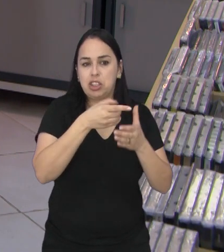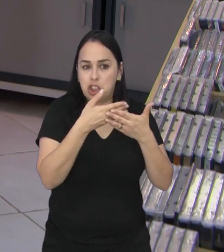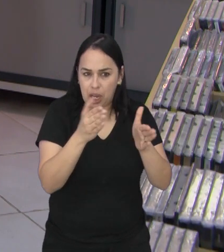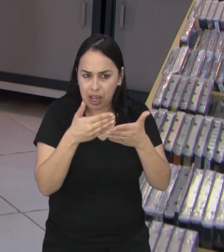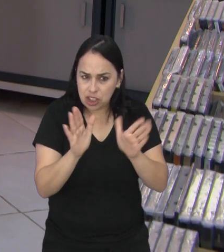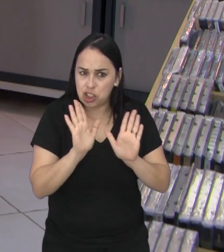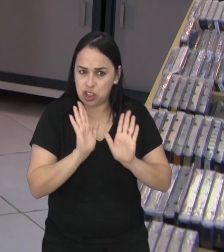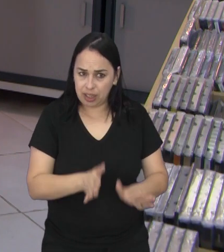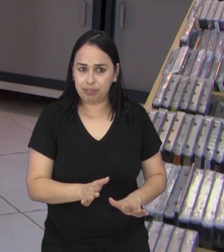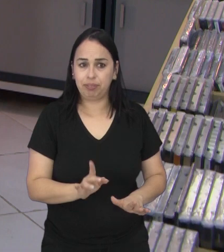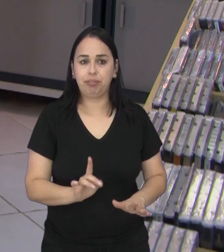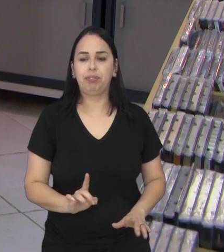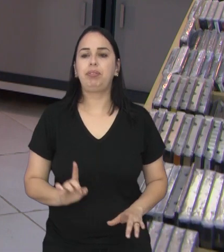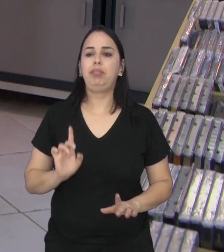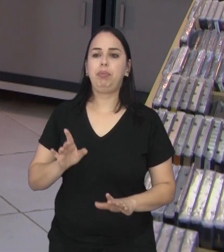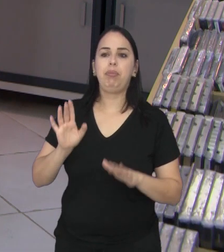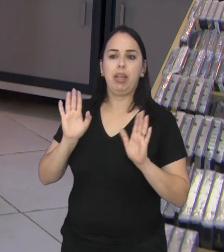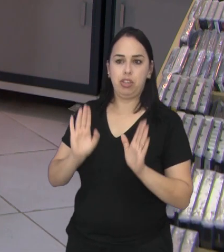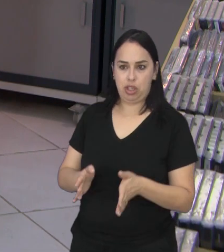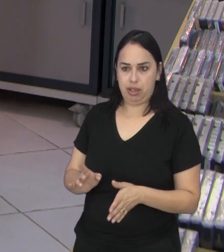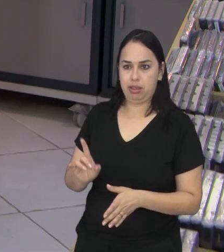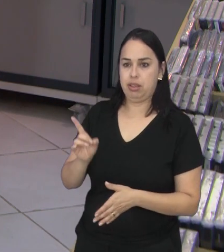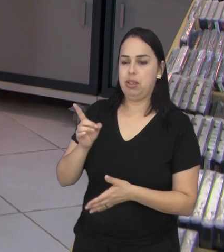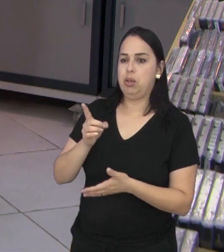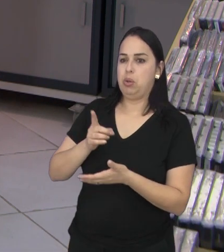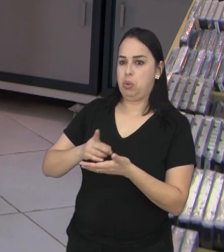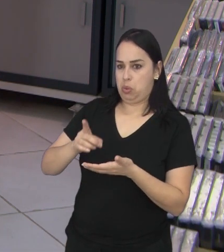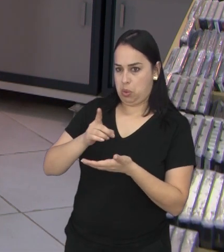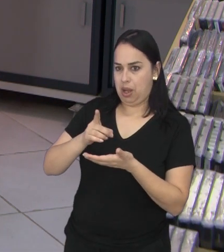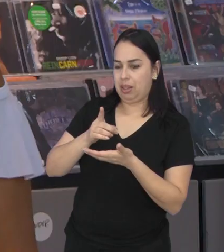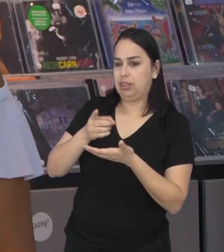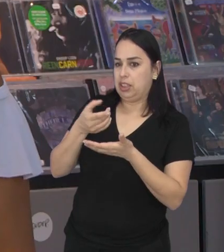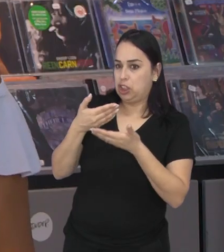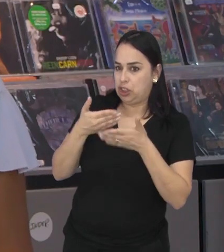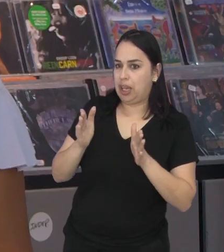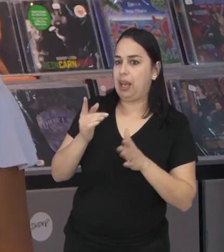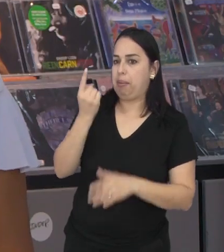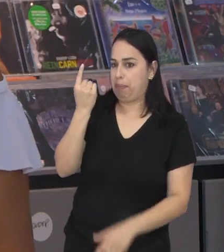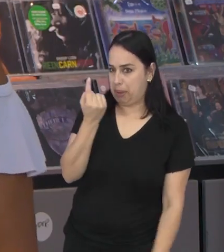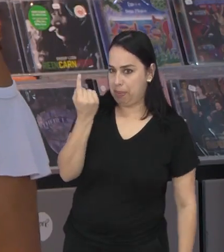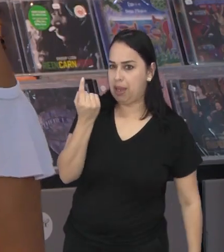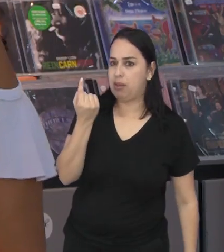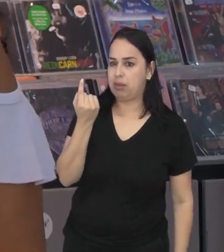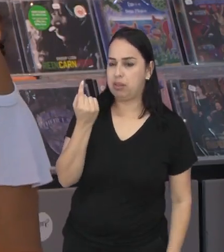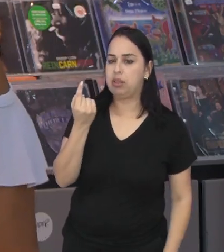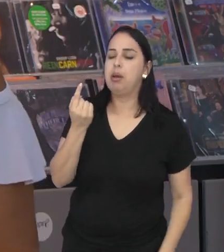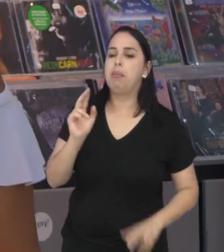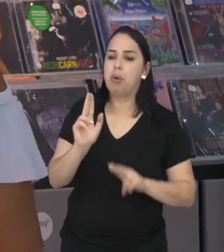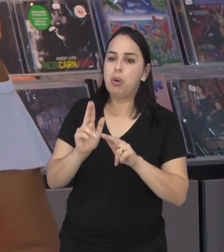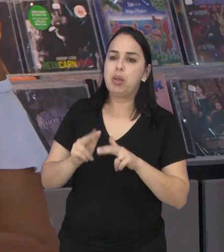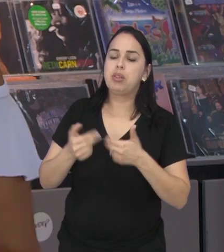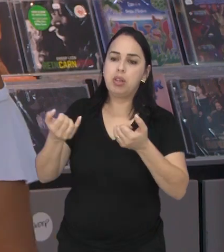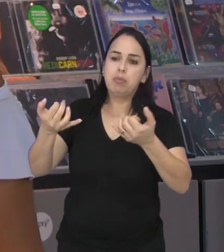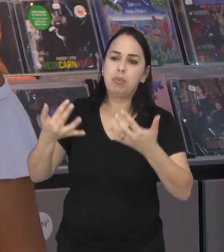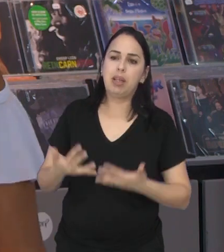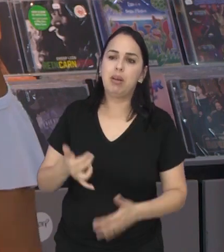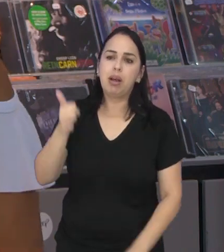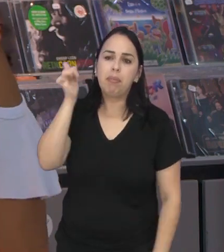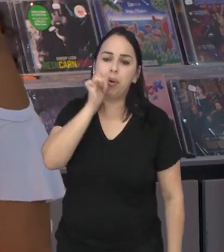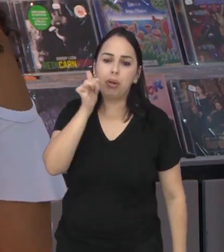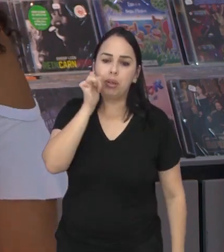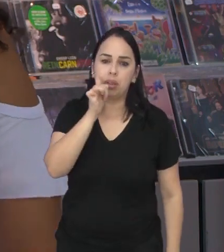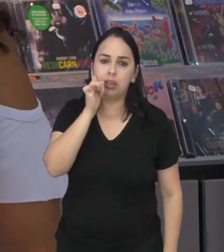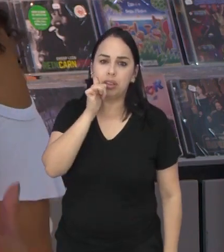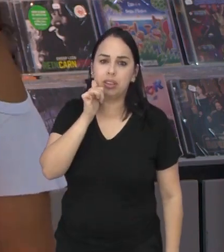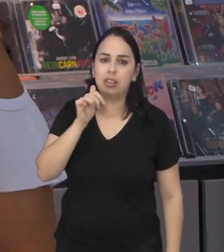um álbum, né, pelo De Origem. Foi o primeiro? Foi o primeiro, é o primeiro e o único. E é por isso que eu falo muito da questão das